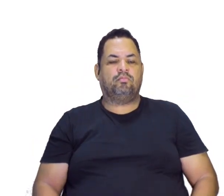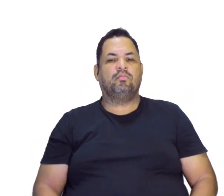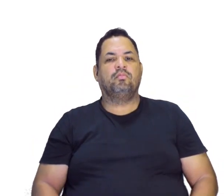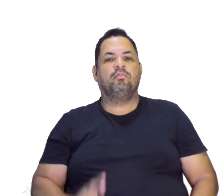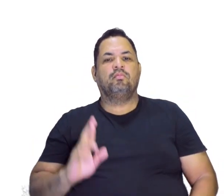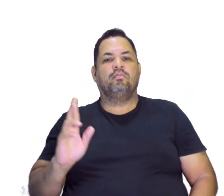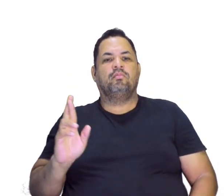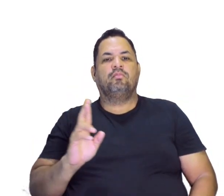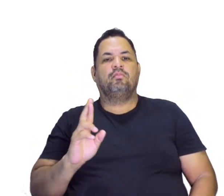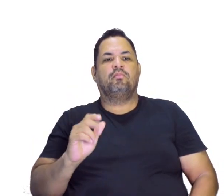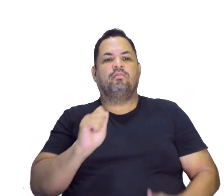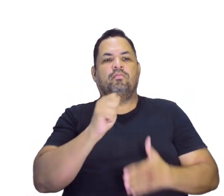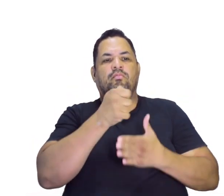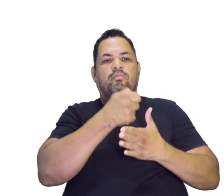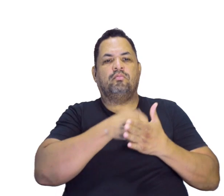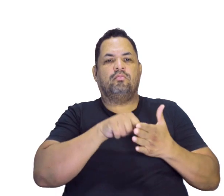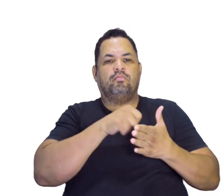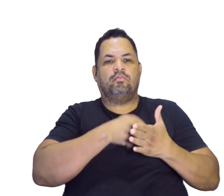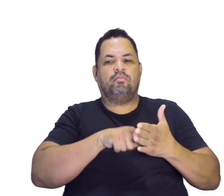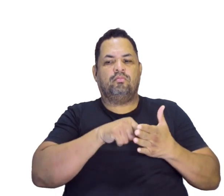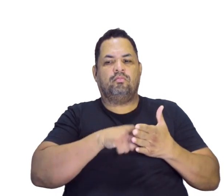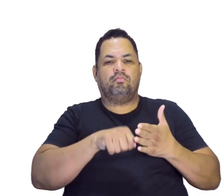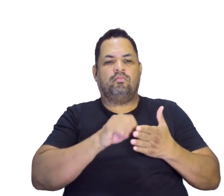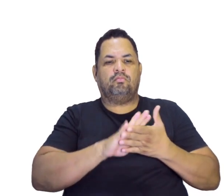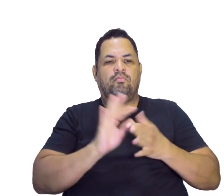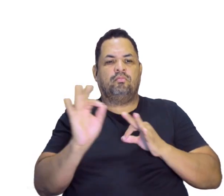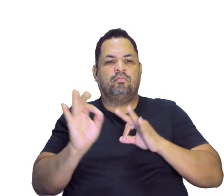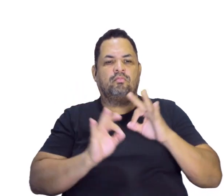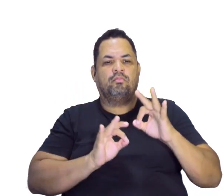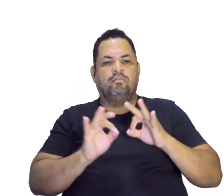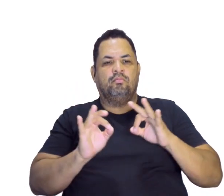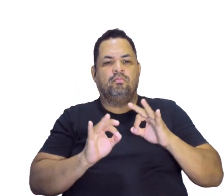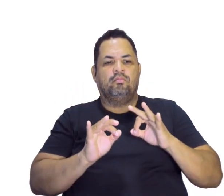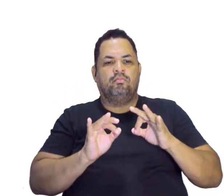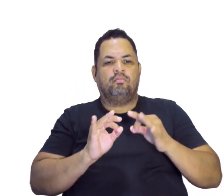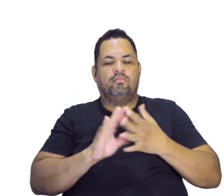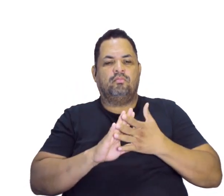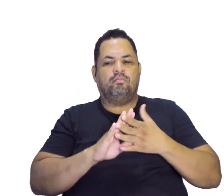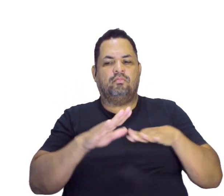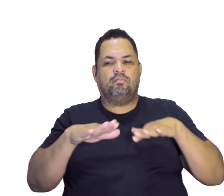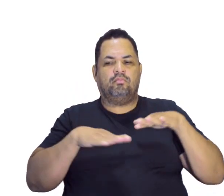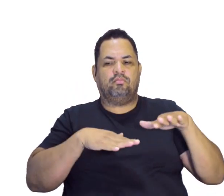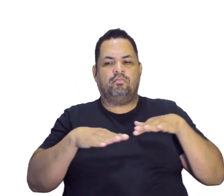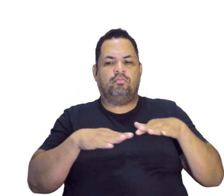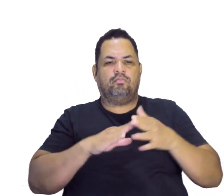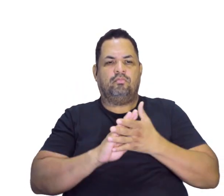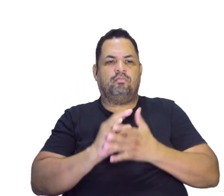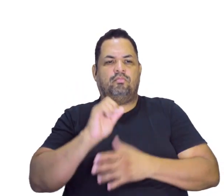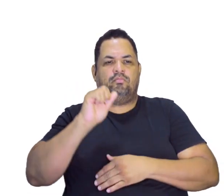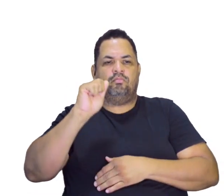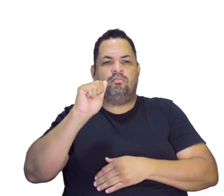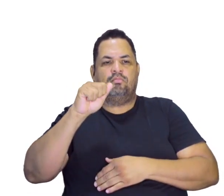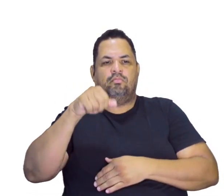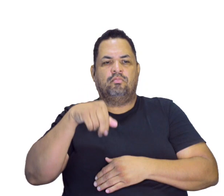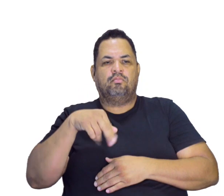Quem foi que foi um escritor e dramaturgo que fundou o movimento